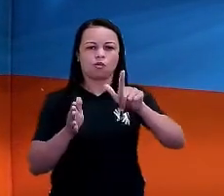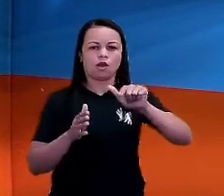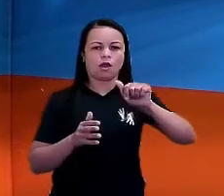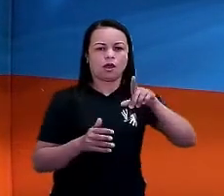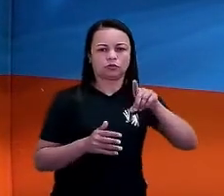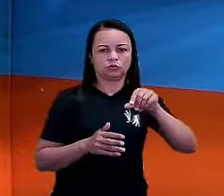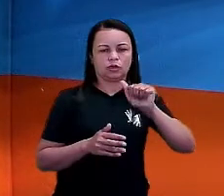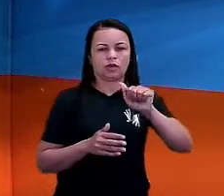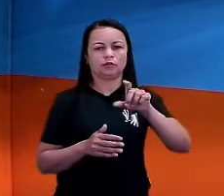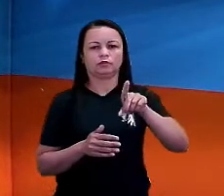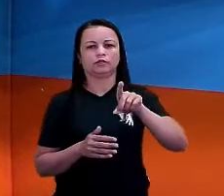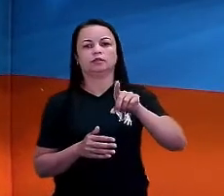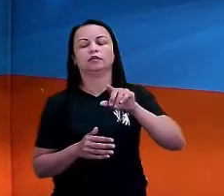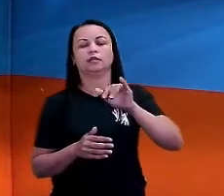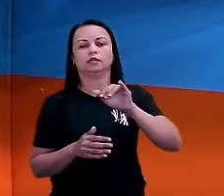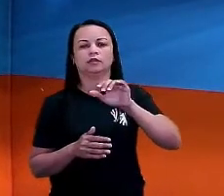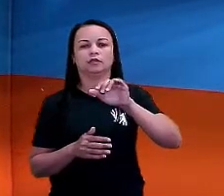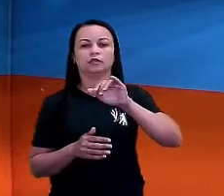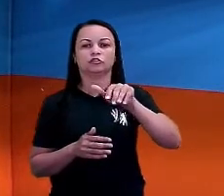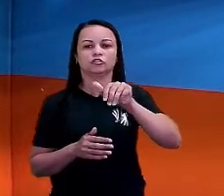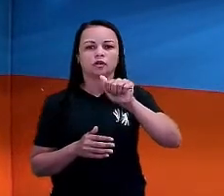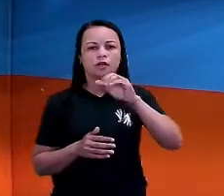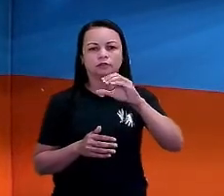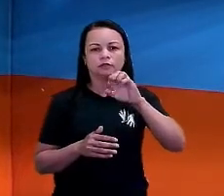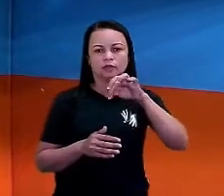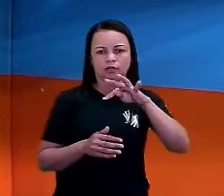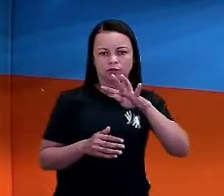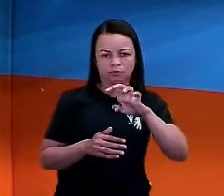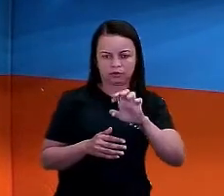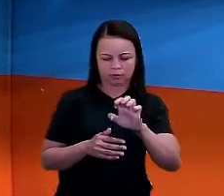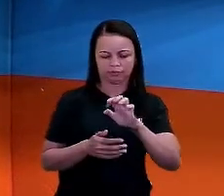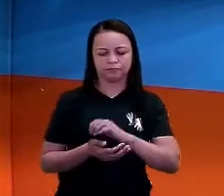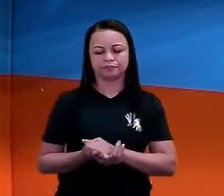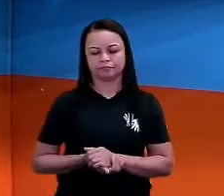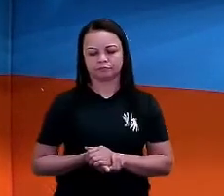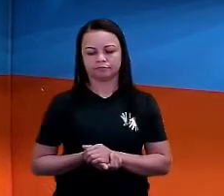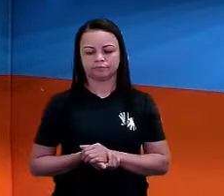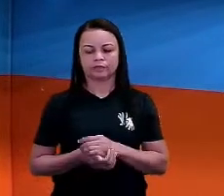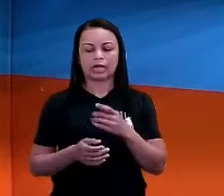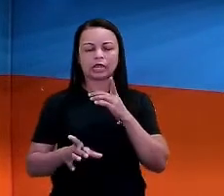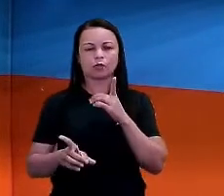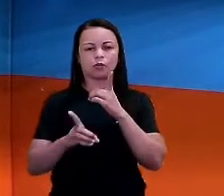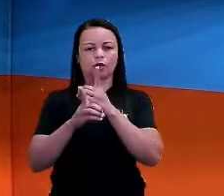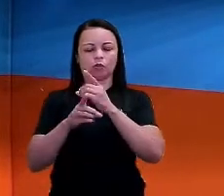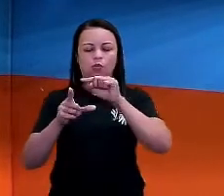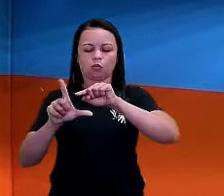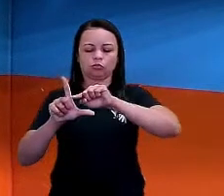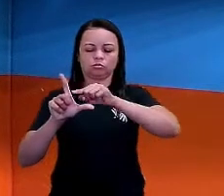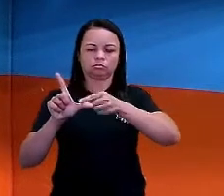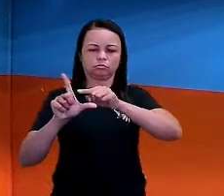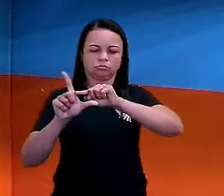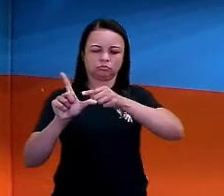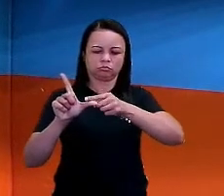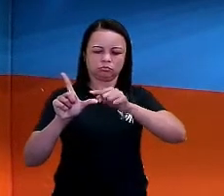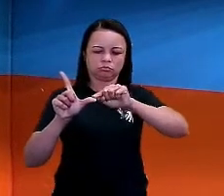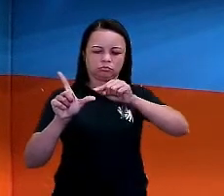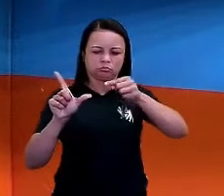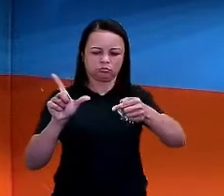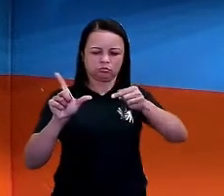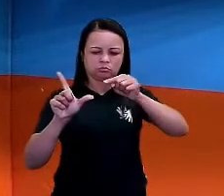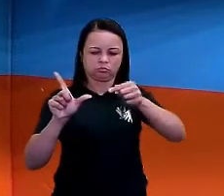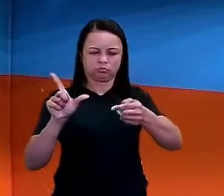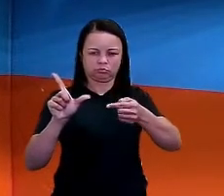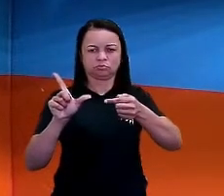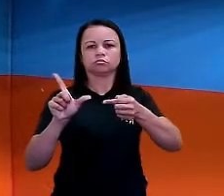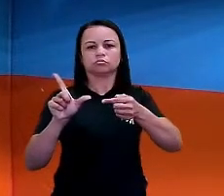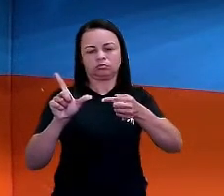esse lado aqui, ó, fiz o prolongamento, e aí eu pego e encontro o ângulo externo, ó, com o lado,